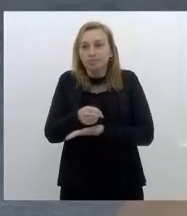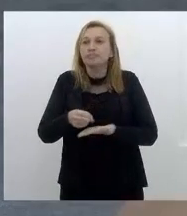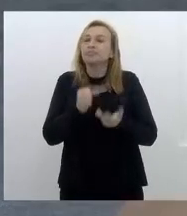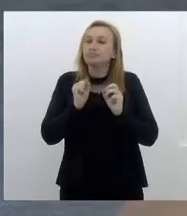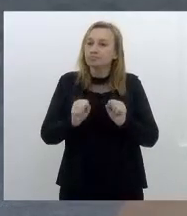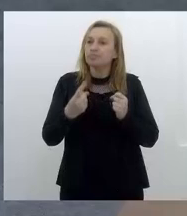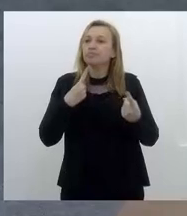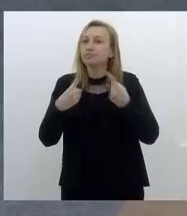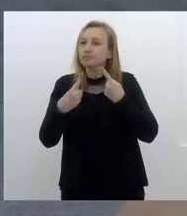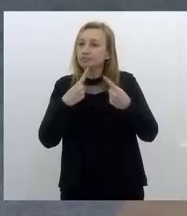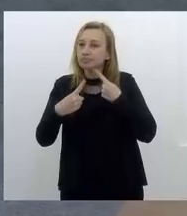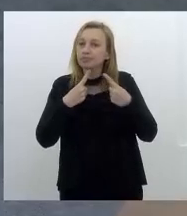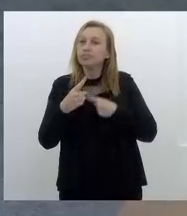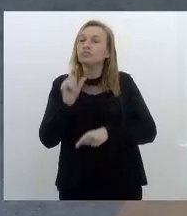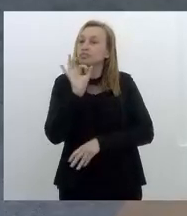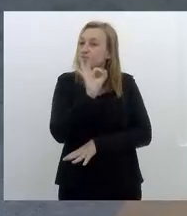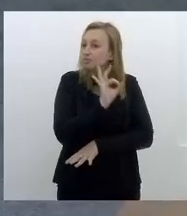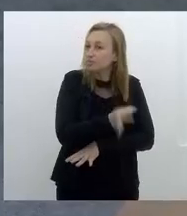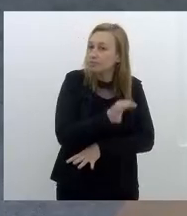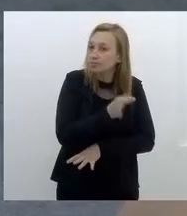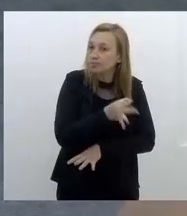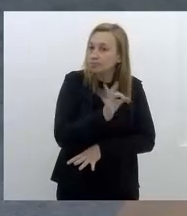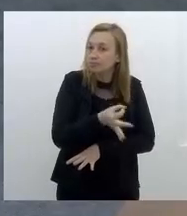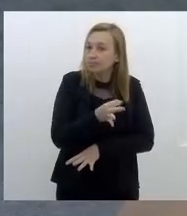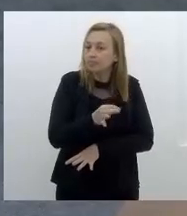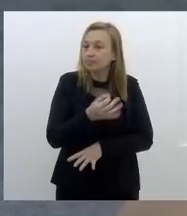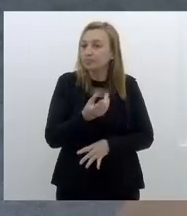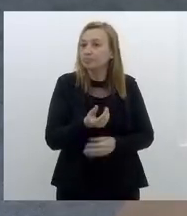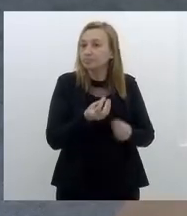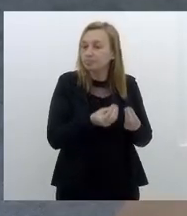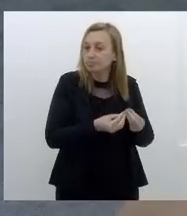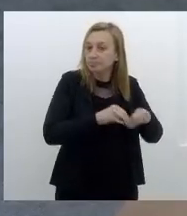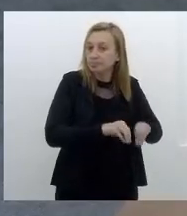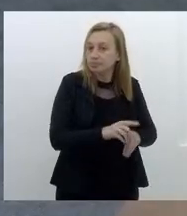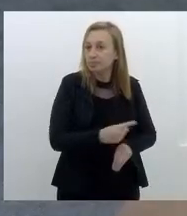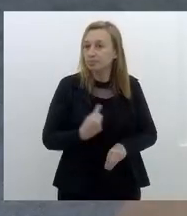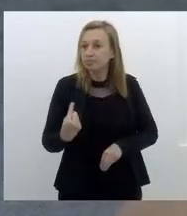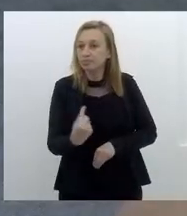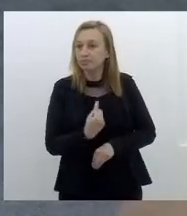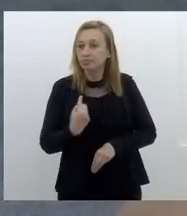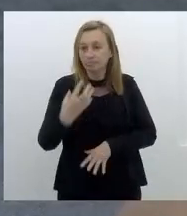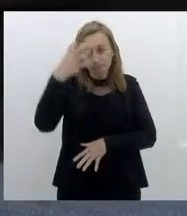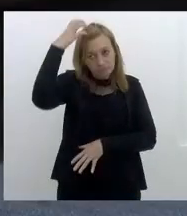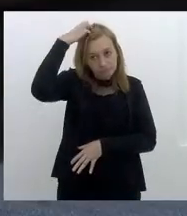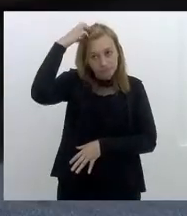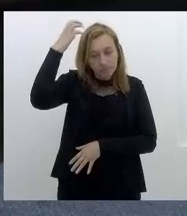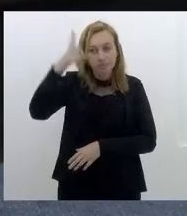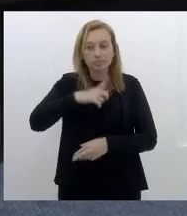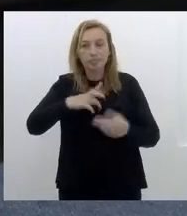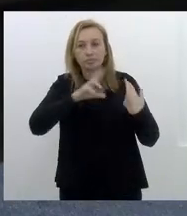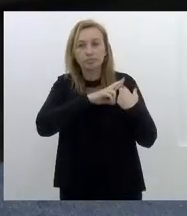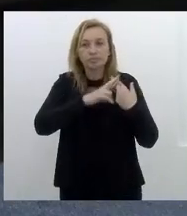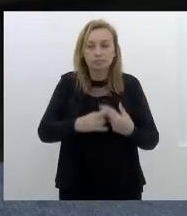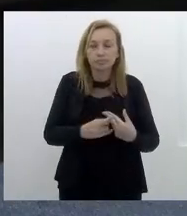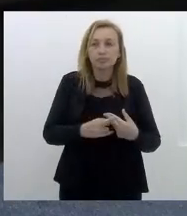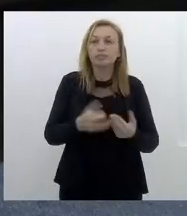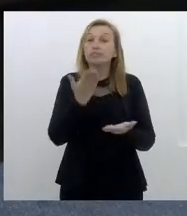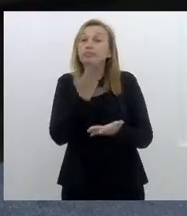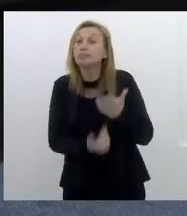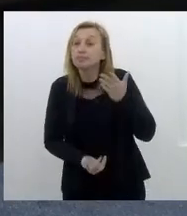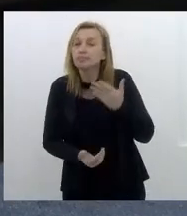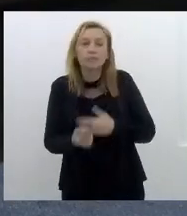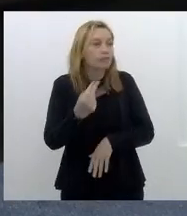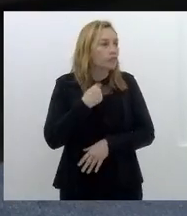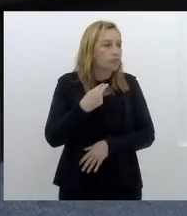possam discutir o que de fato isso vai nos trazer de culpa de responsabilidade e de perdas